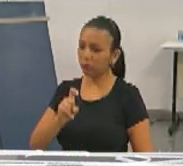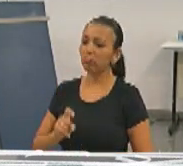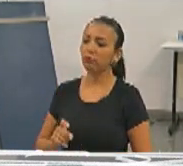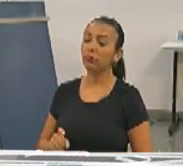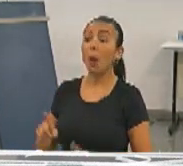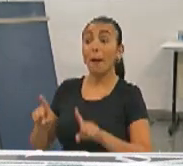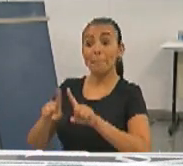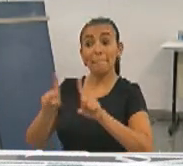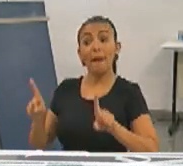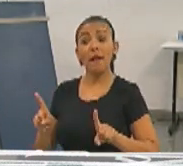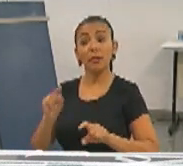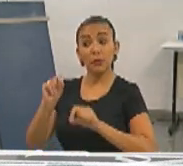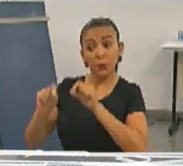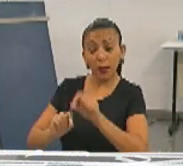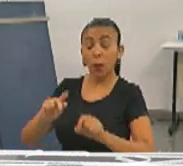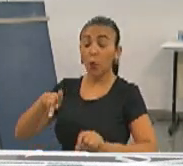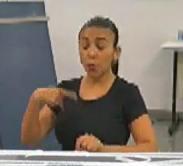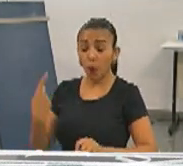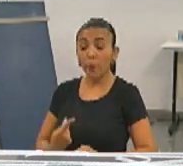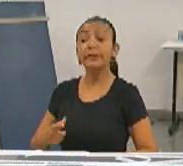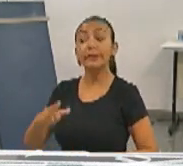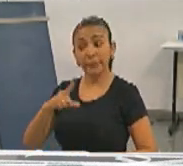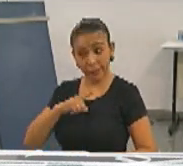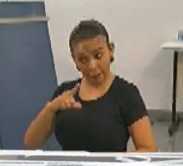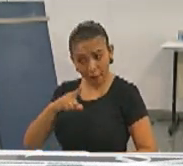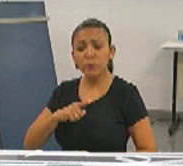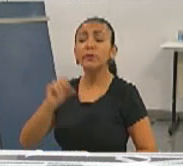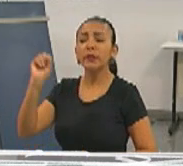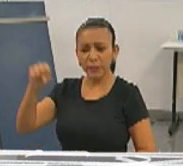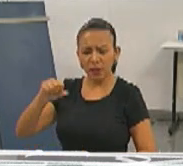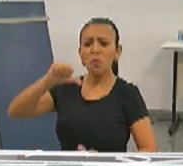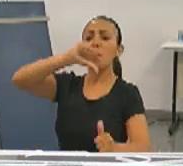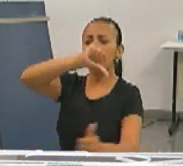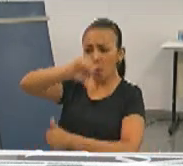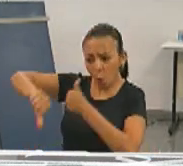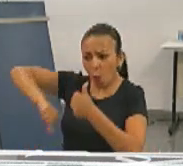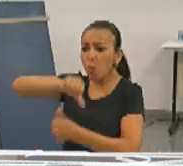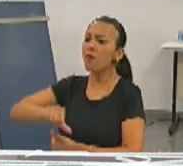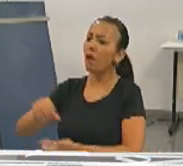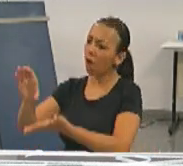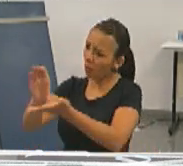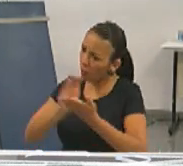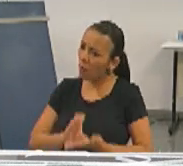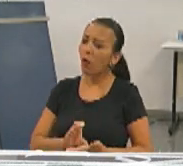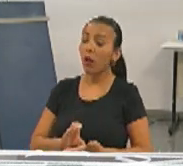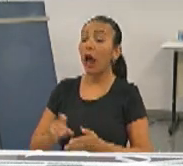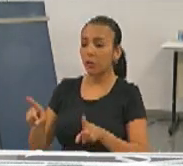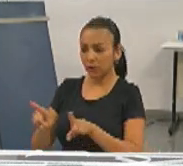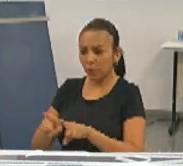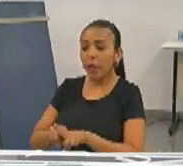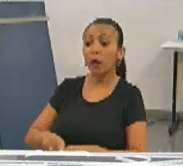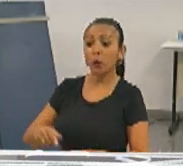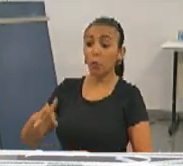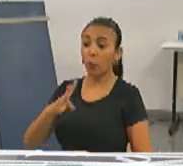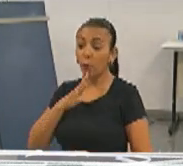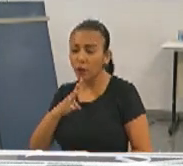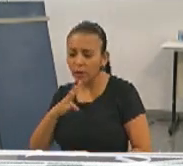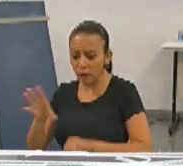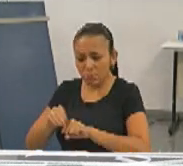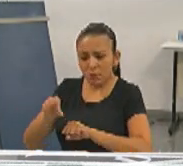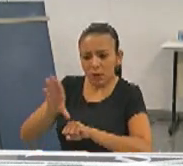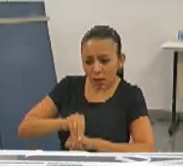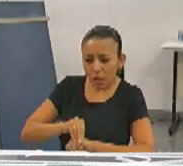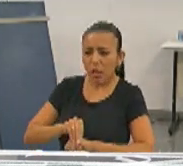Além disso, nós temos condições de transformar o nosso capital intelectual, nosso capital de conhecimento interno,